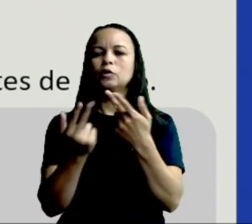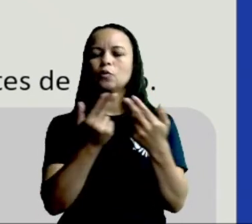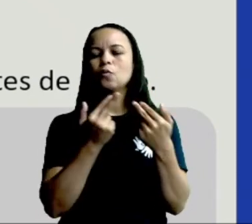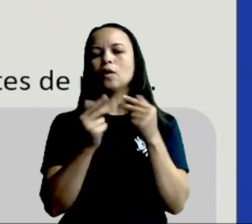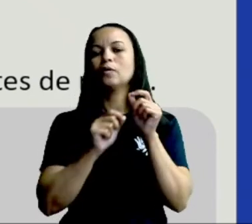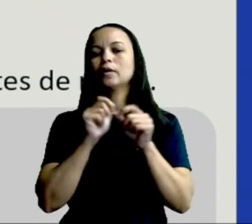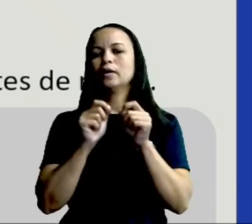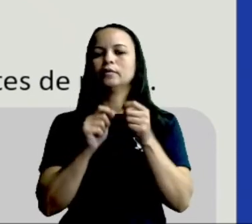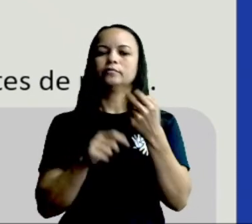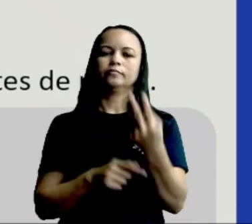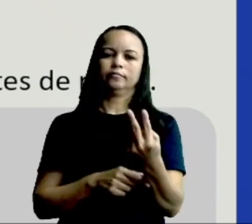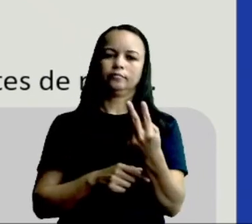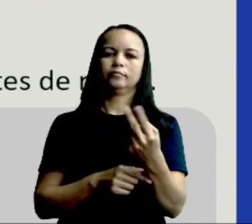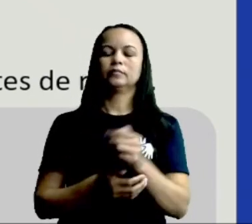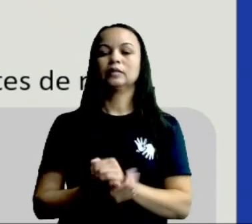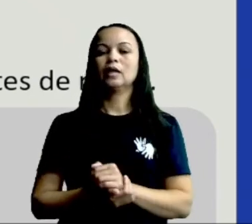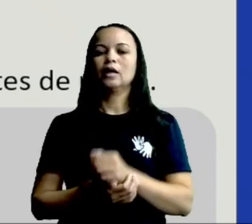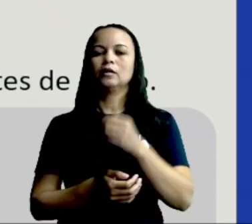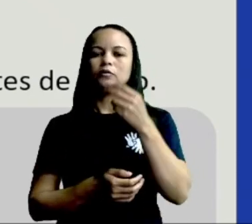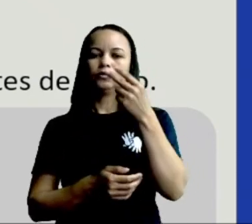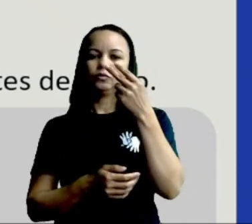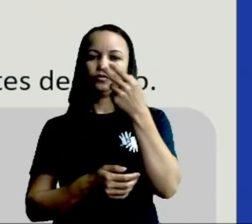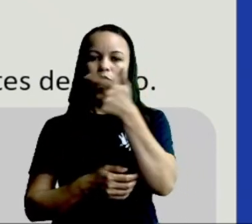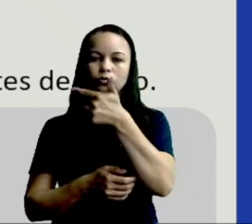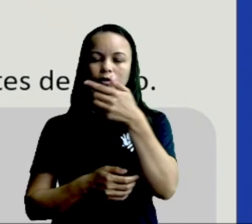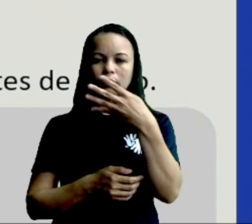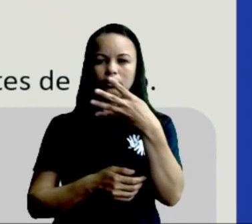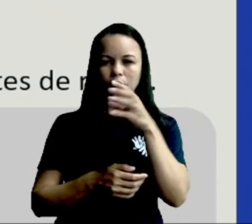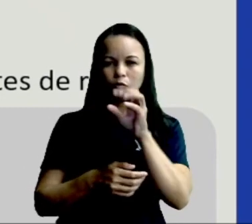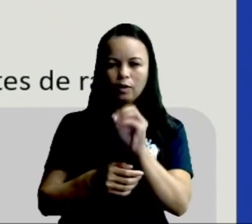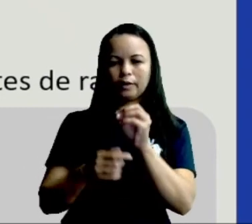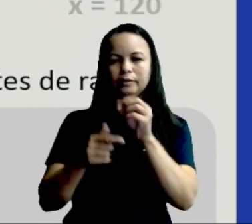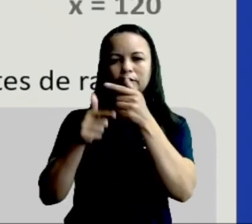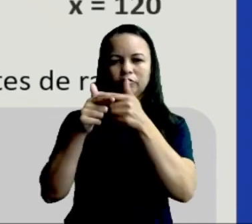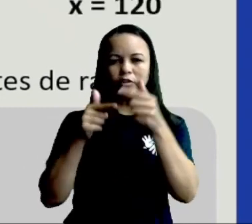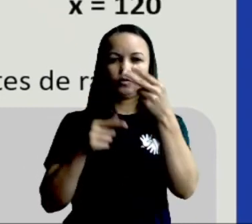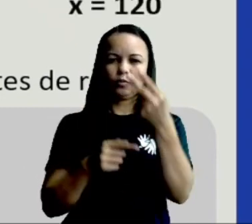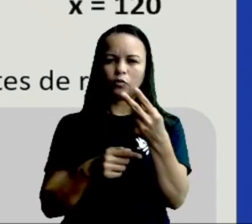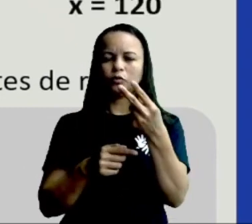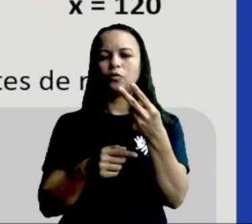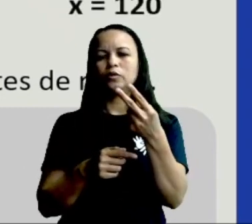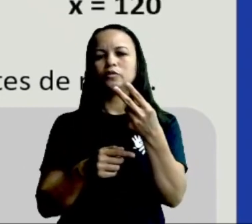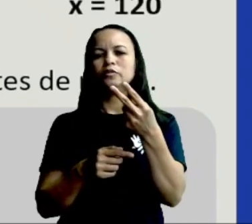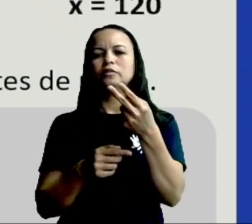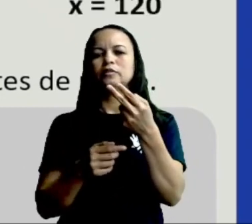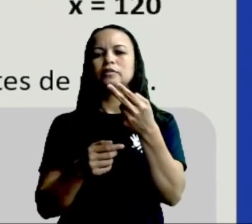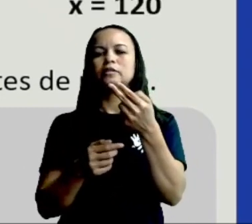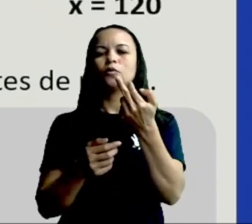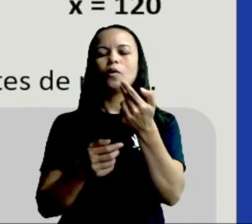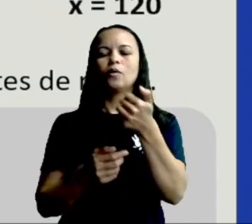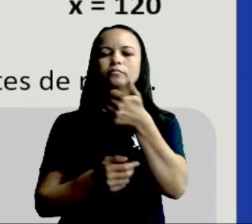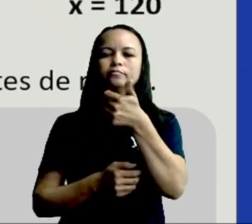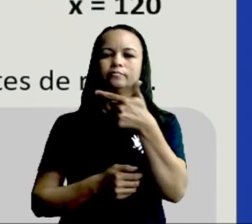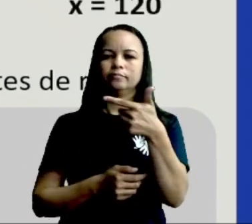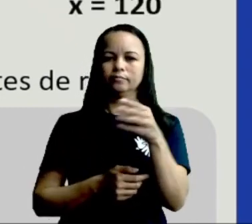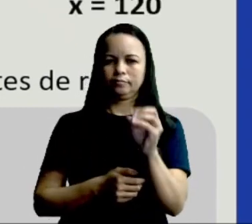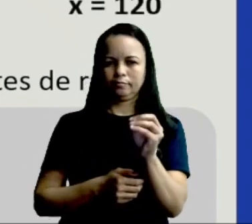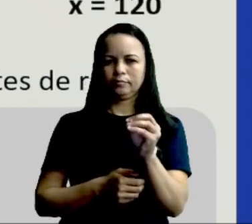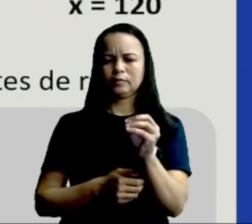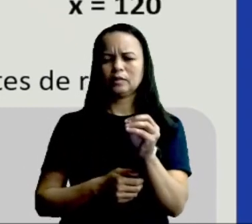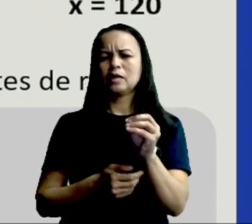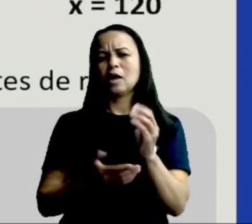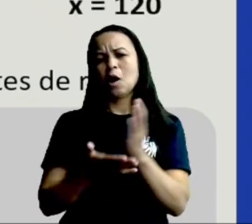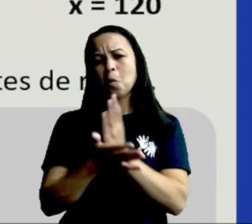a quem? 2. 240 dividido por 2, eu vou ter quem? 120. Beleza? Algumas dicas